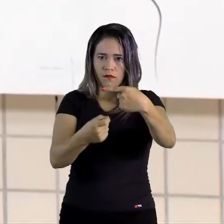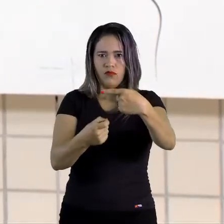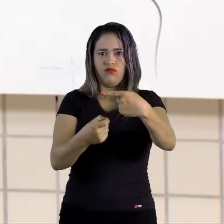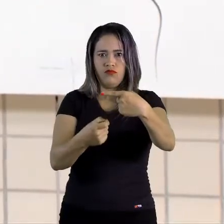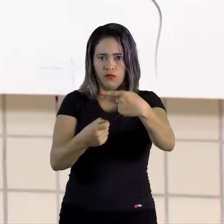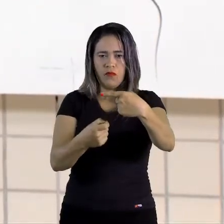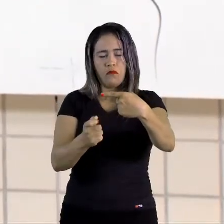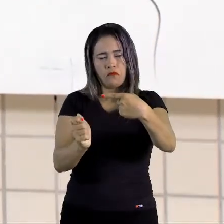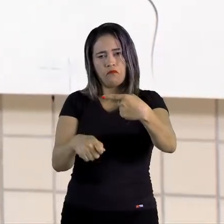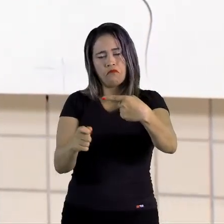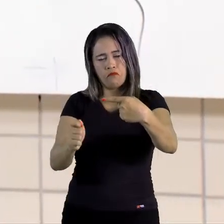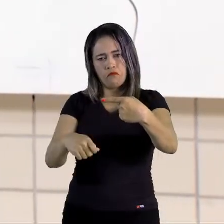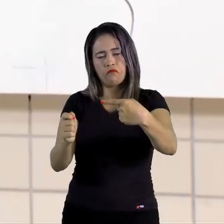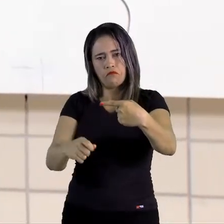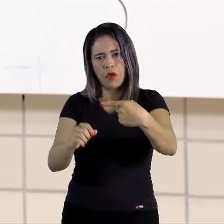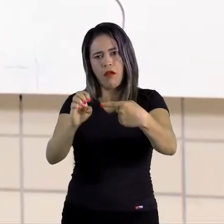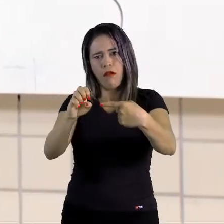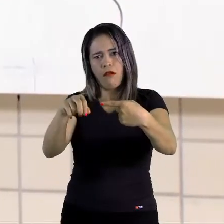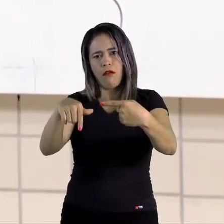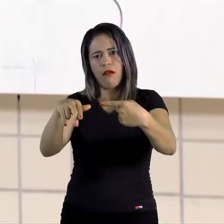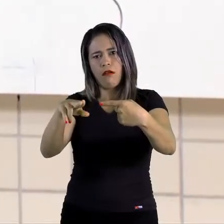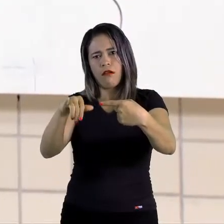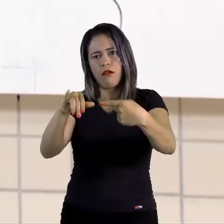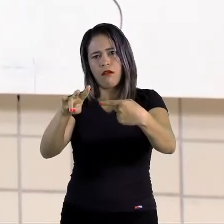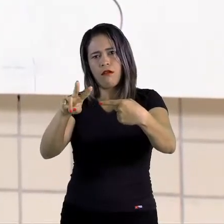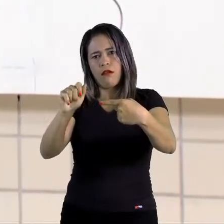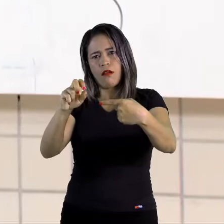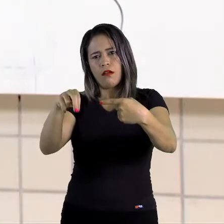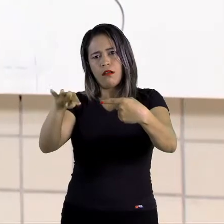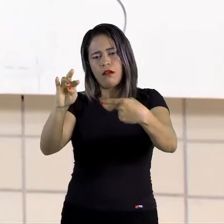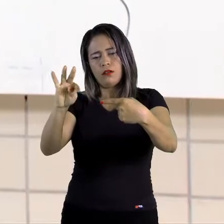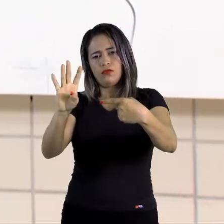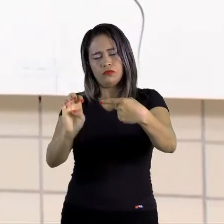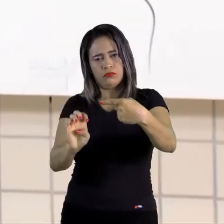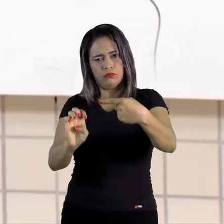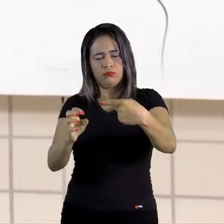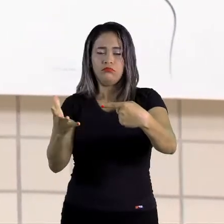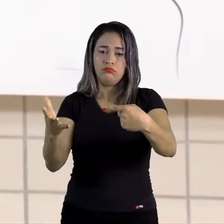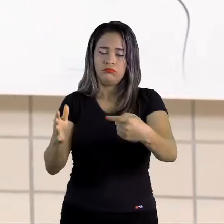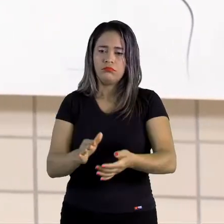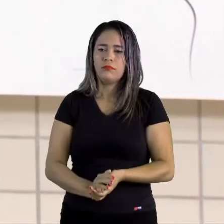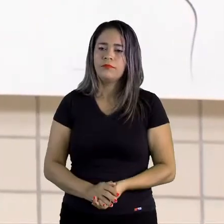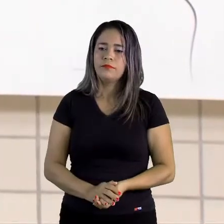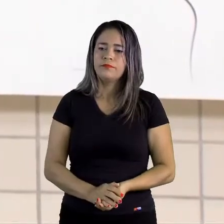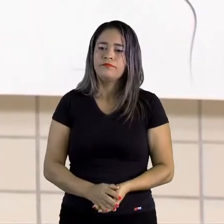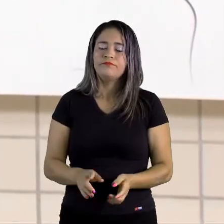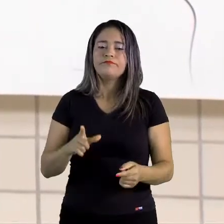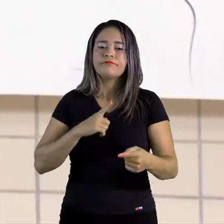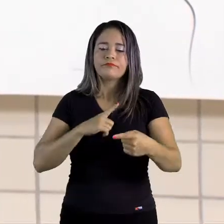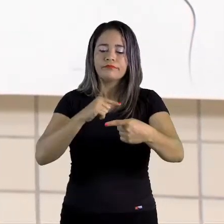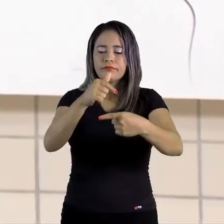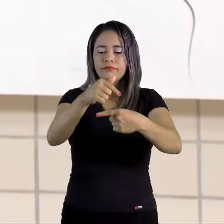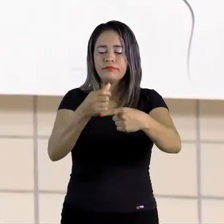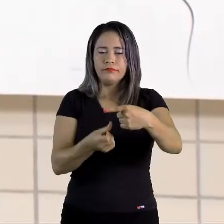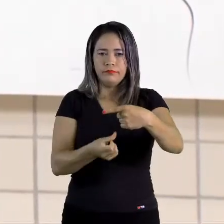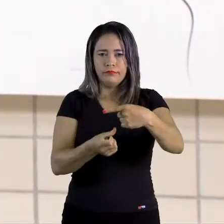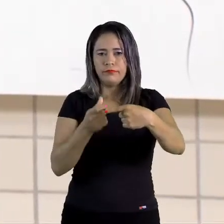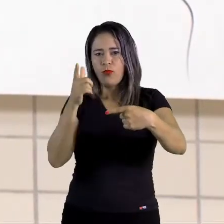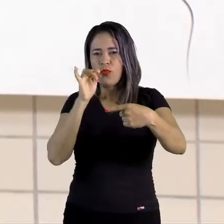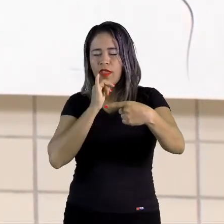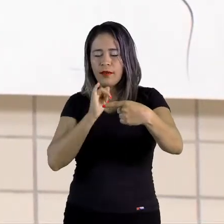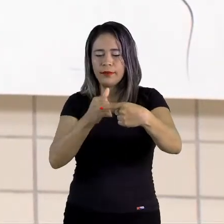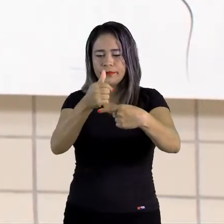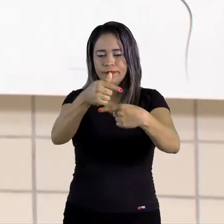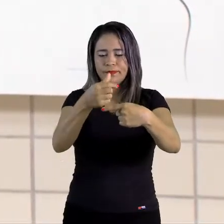equivalente. Depende do número que você escolher multiplicar. Eu tenho aqui 7 sextos. Outro exemplo.